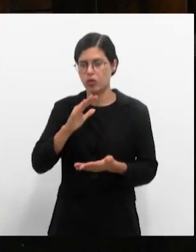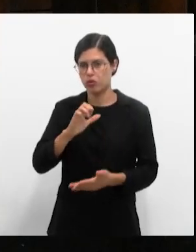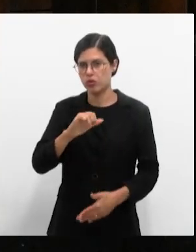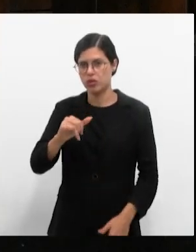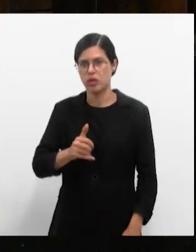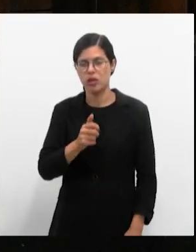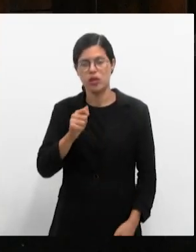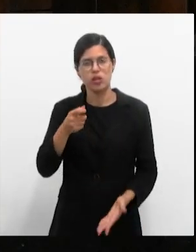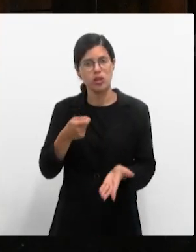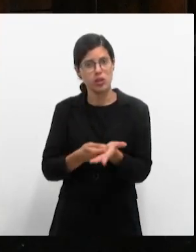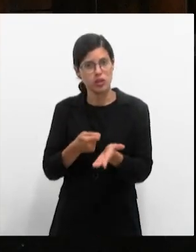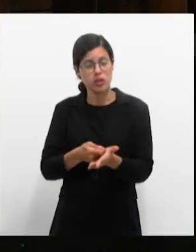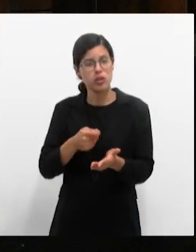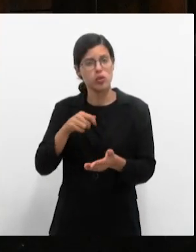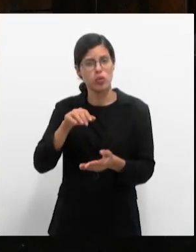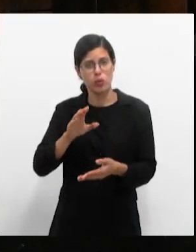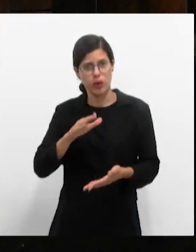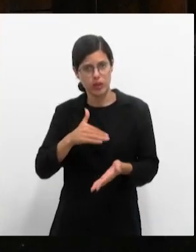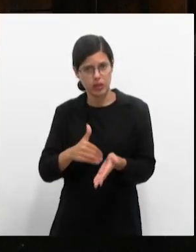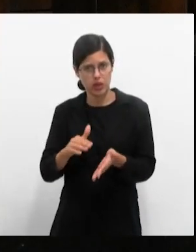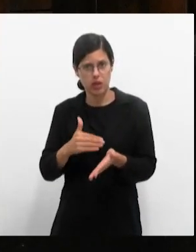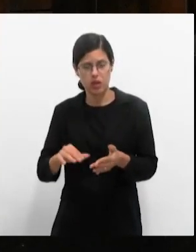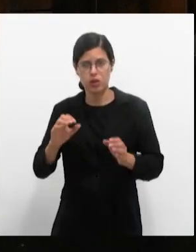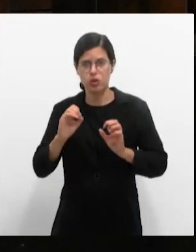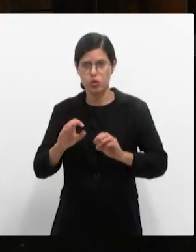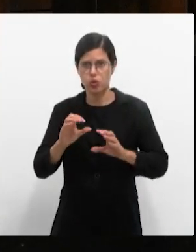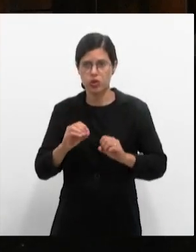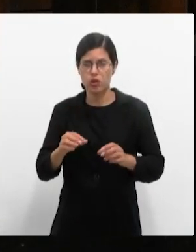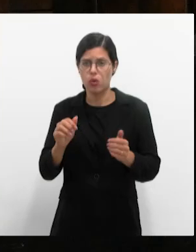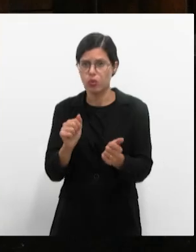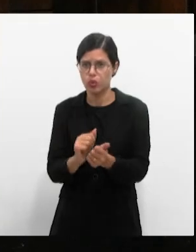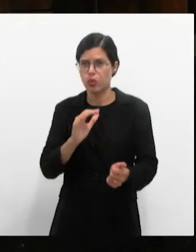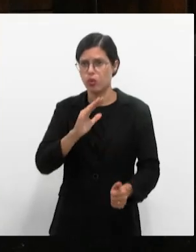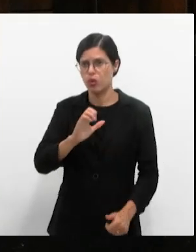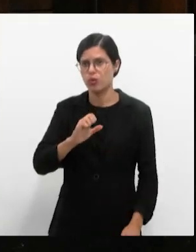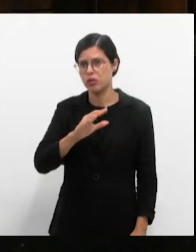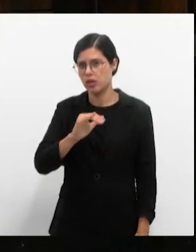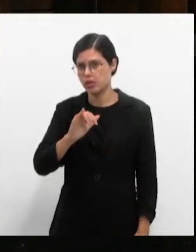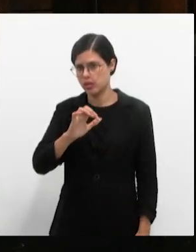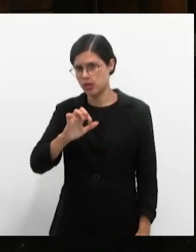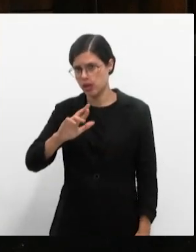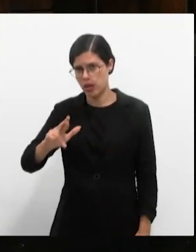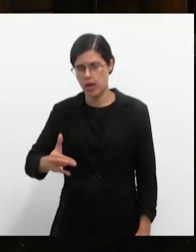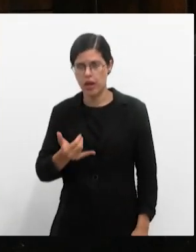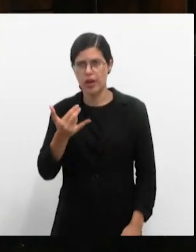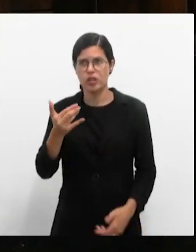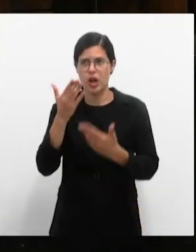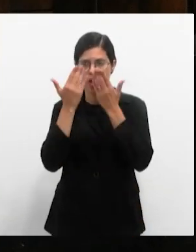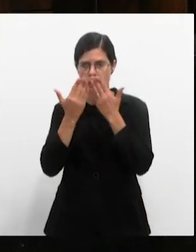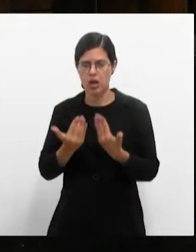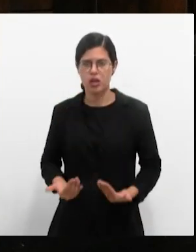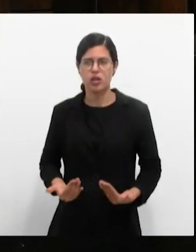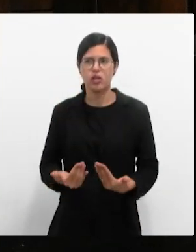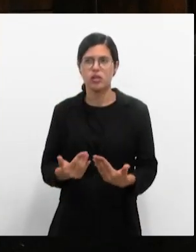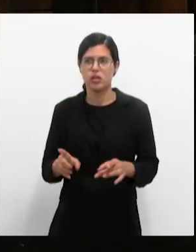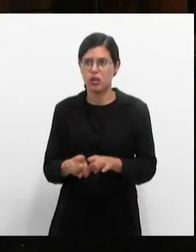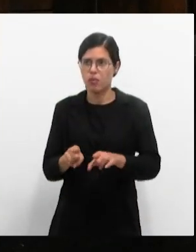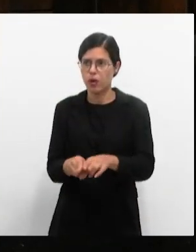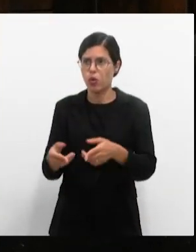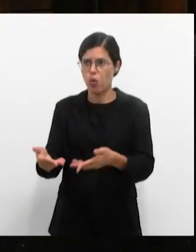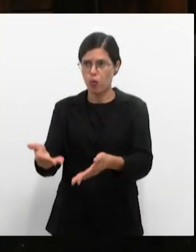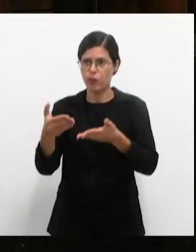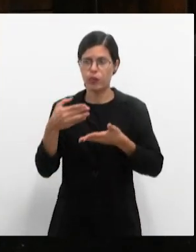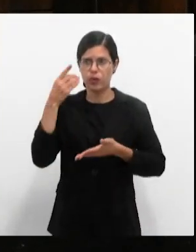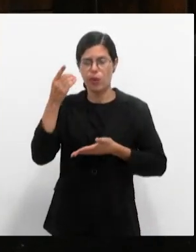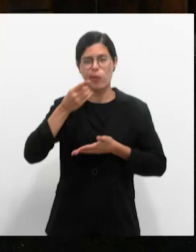medida, que a SEDUC, junto com o CCERJ, revejam essa questão. E convido também os colegas dessa casa